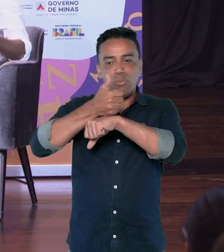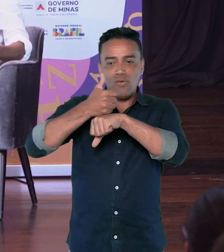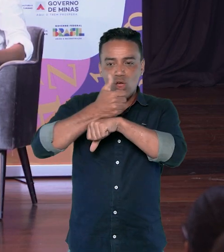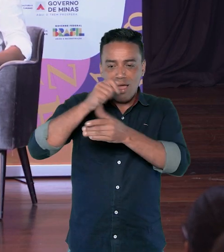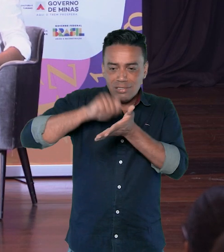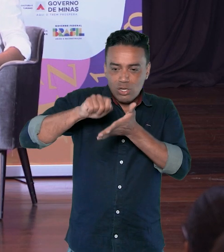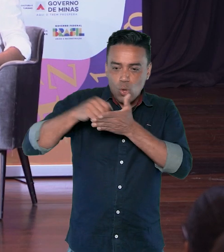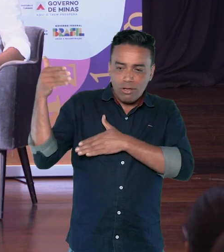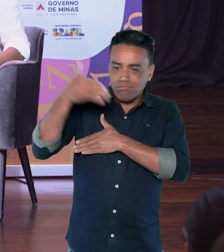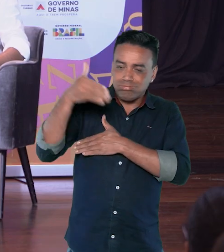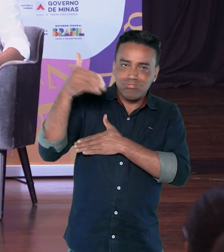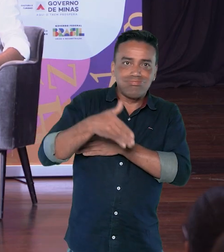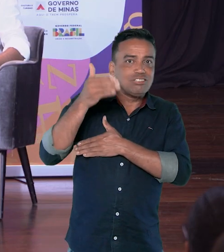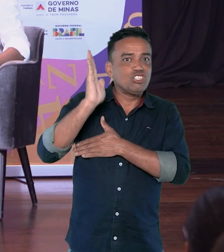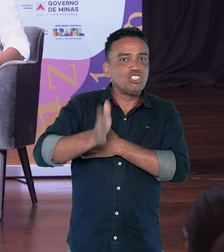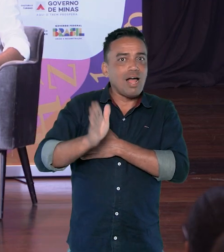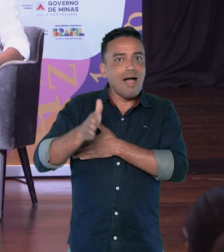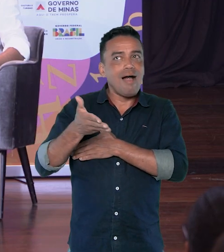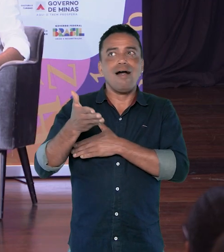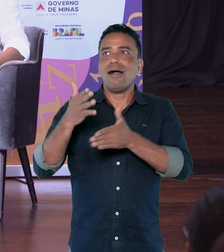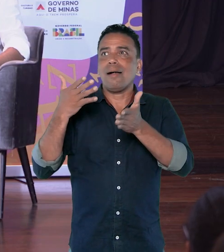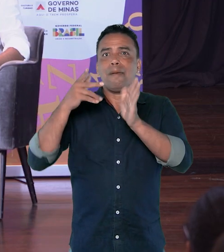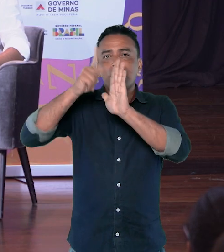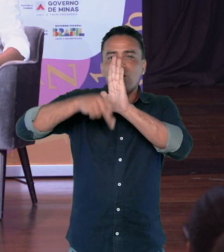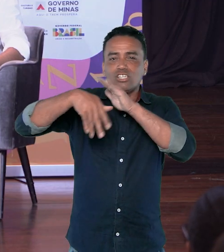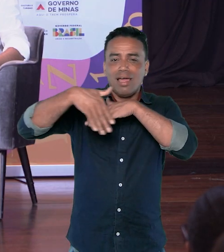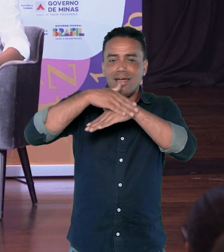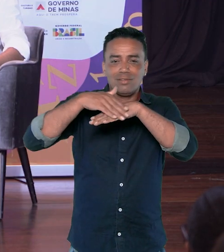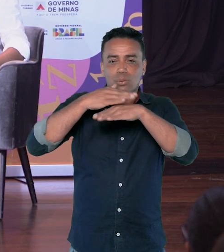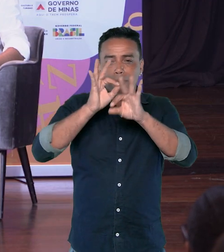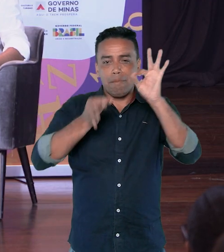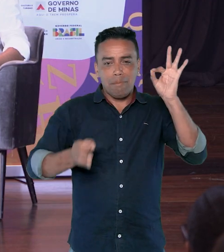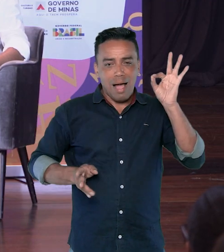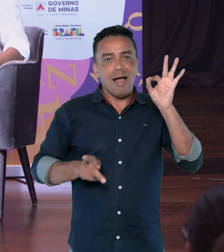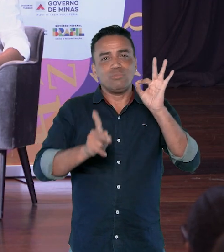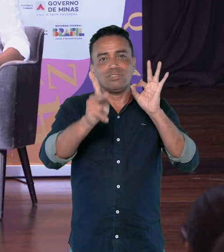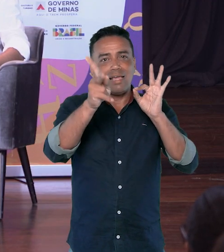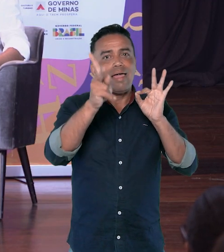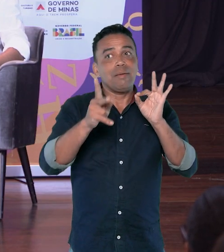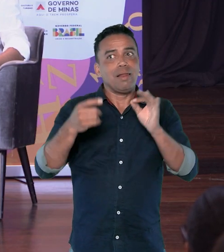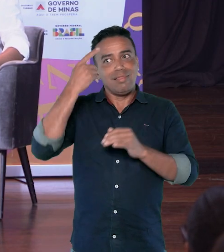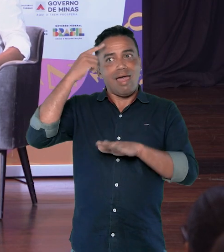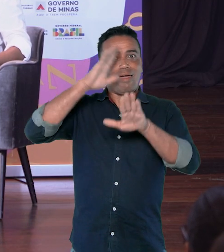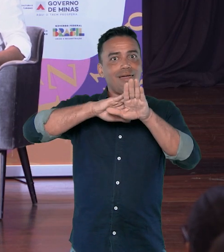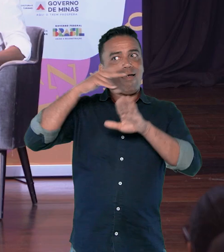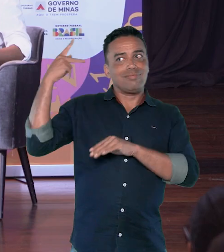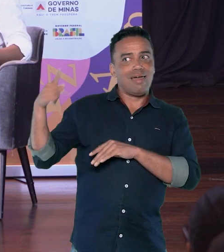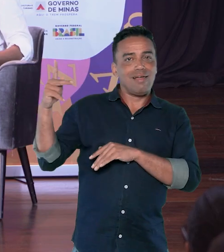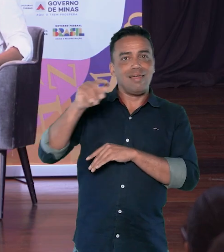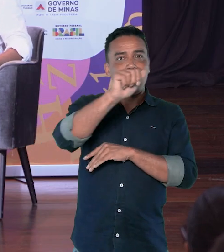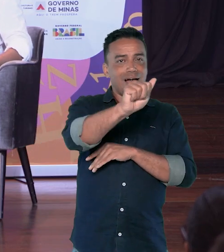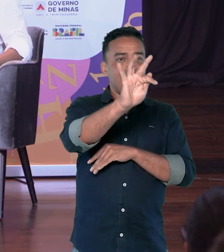já fizeram esse projeto tão bonito, idealizado pelo Afonso, eu já fico um pouco nervoso,